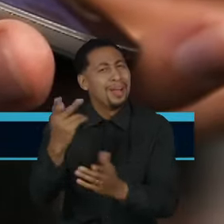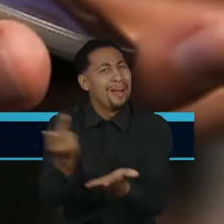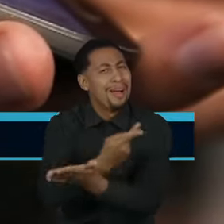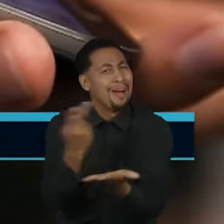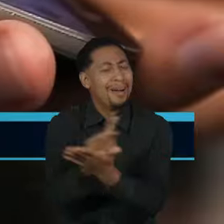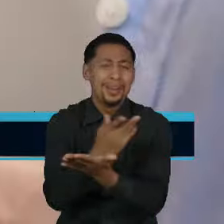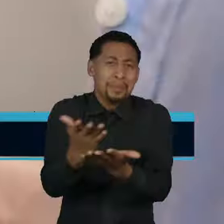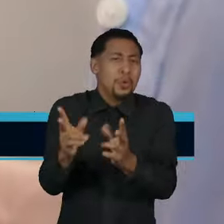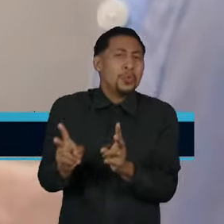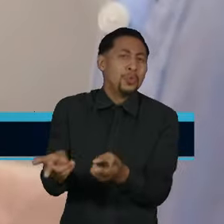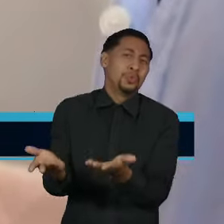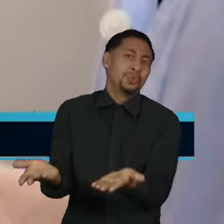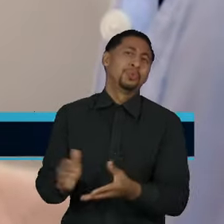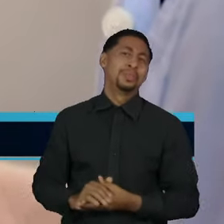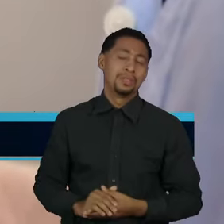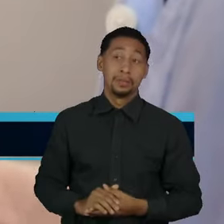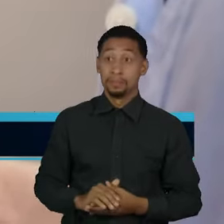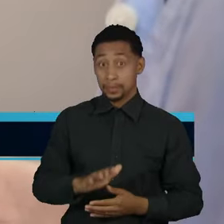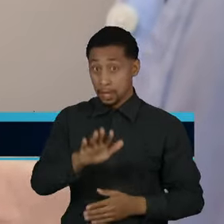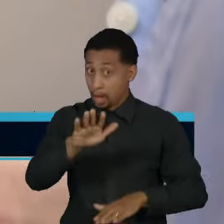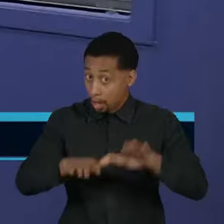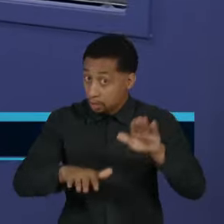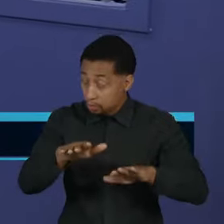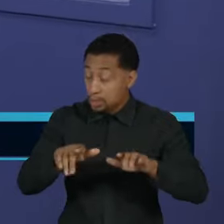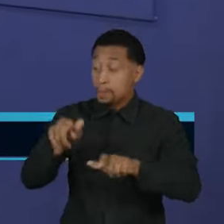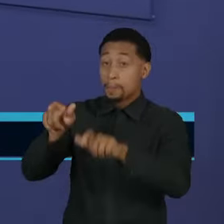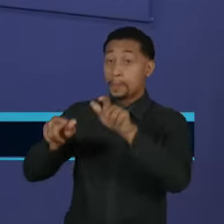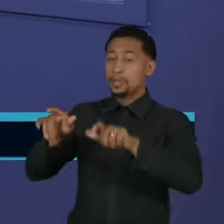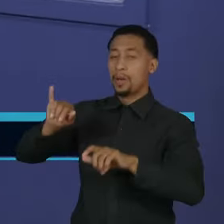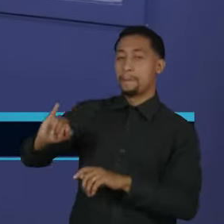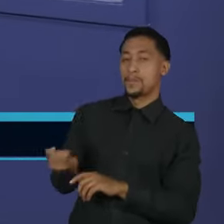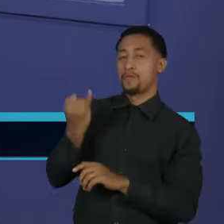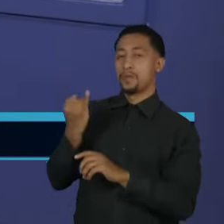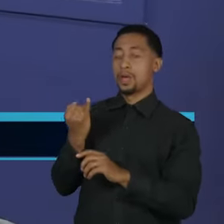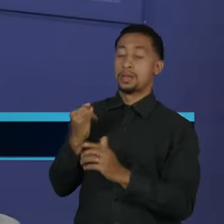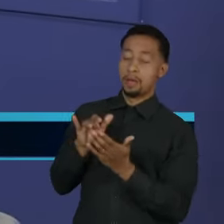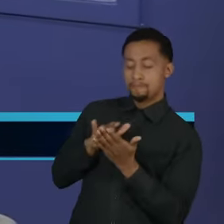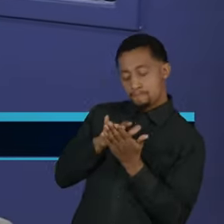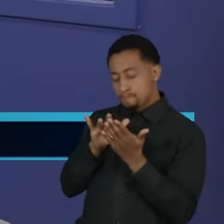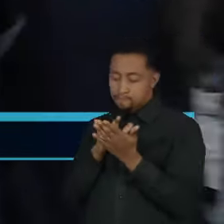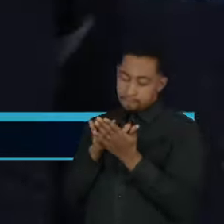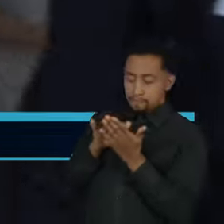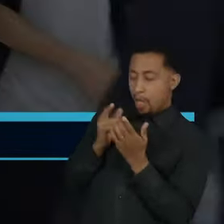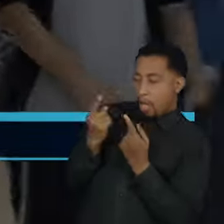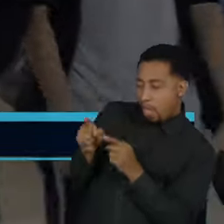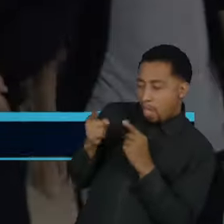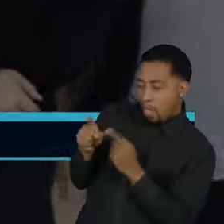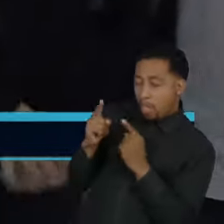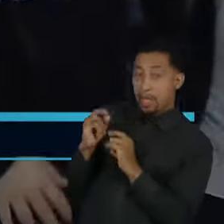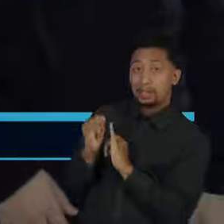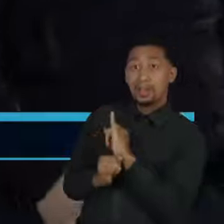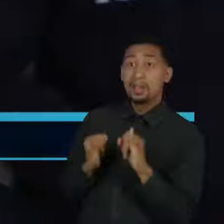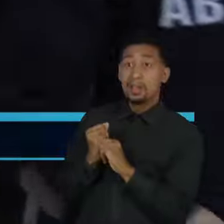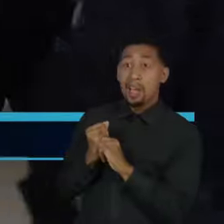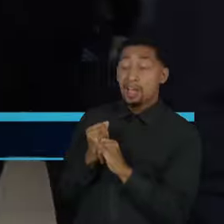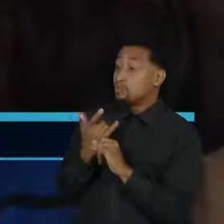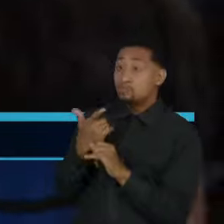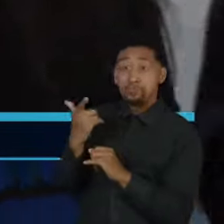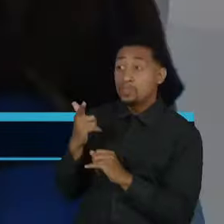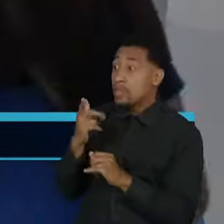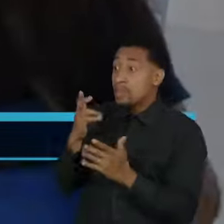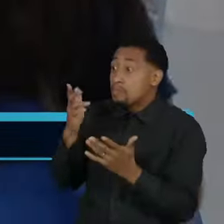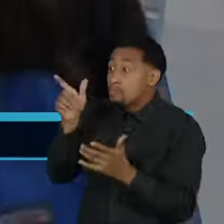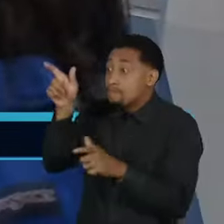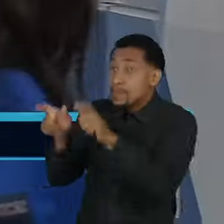os agressores se escondem por trás do celular. A pessoa está zoando e a outra nem sabe quem é. Isso tem nome, bullying. E